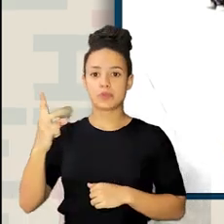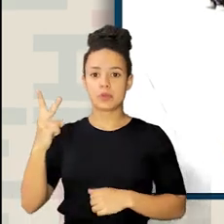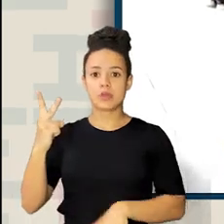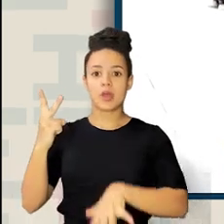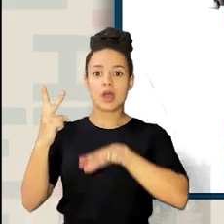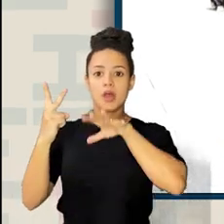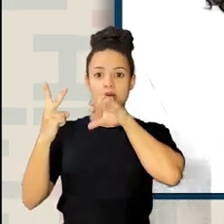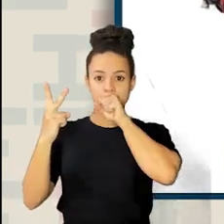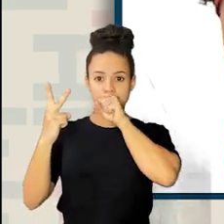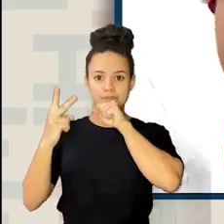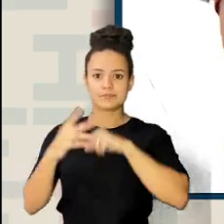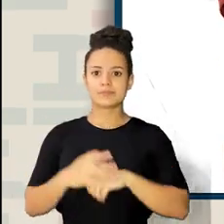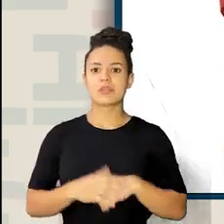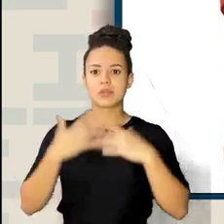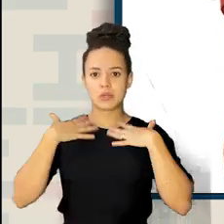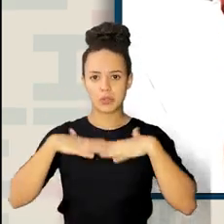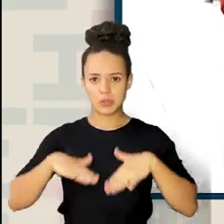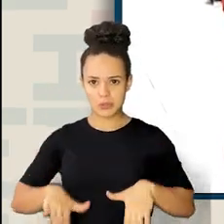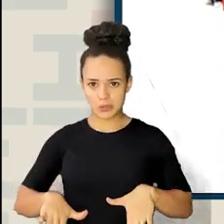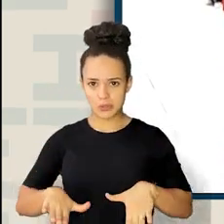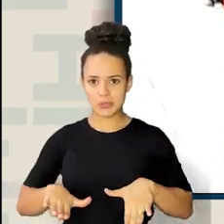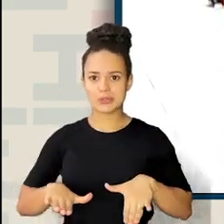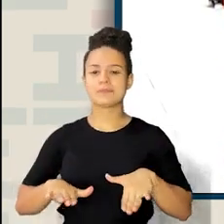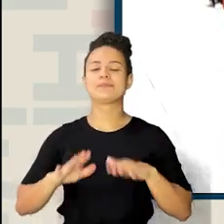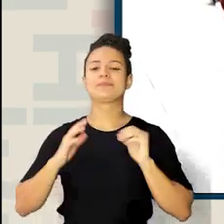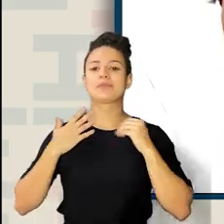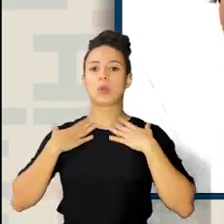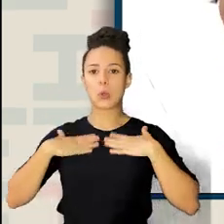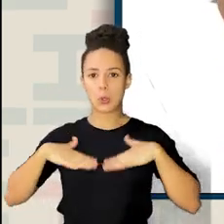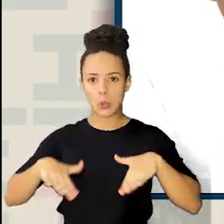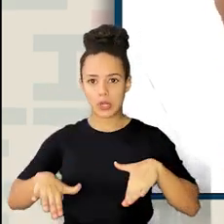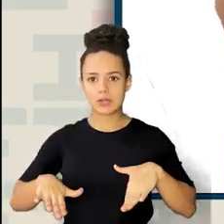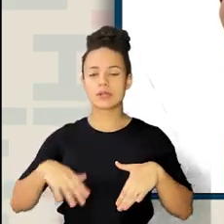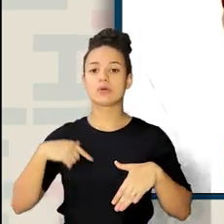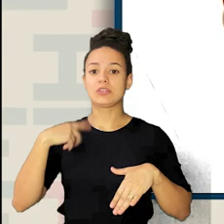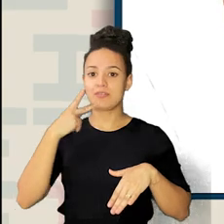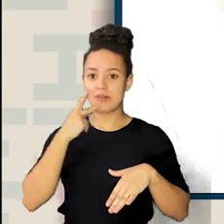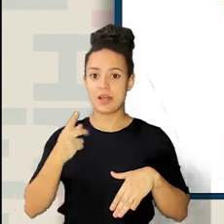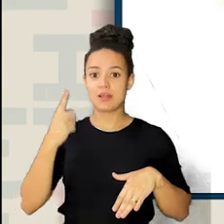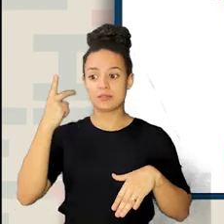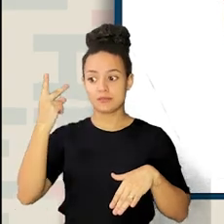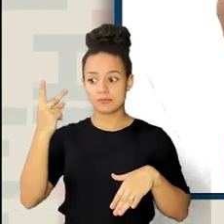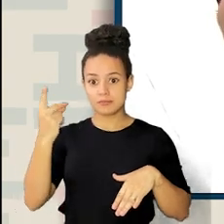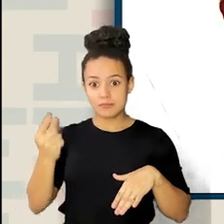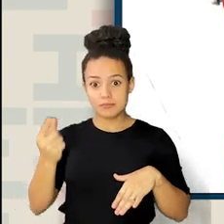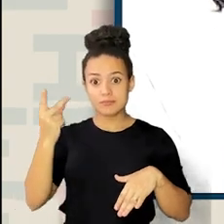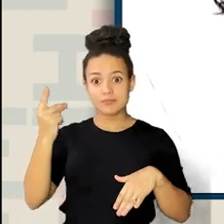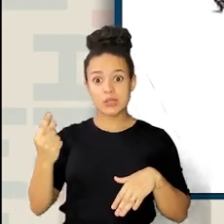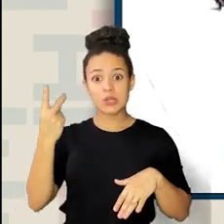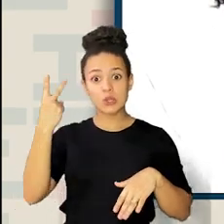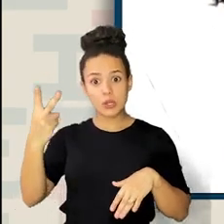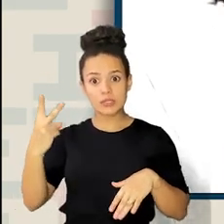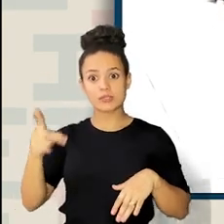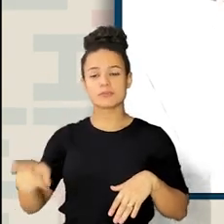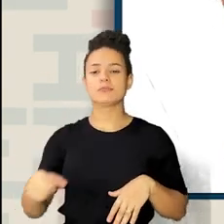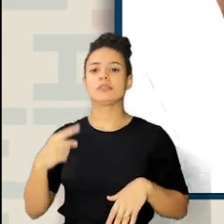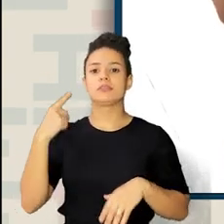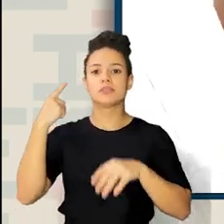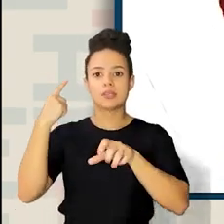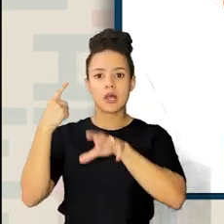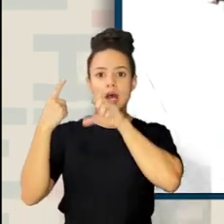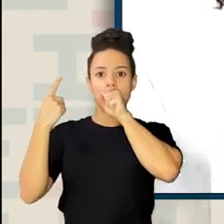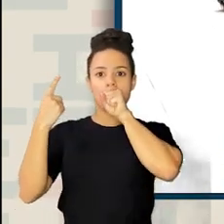1, solta o ar. Solta tudo, seca tudo. Aí, quando eu bater aqui, você puxa em 2, tá?